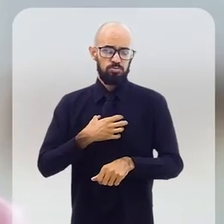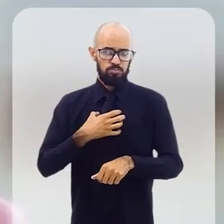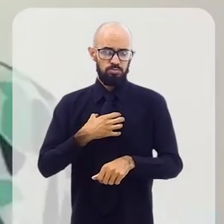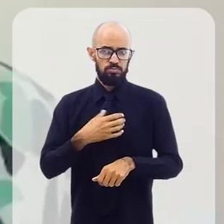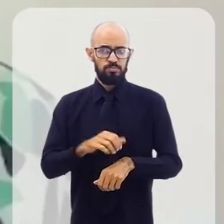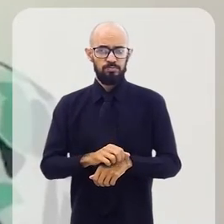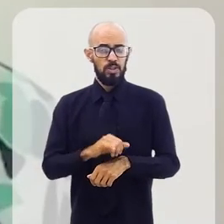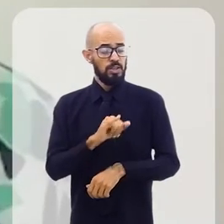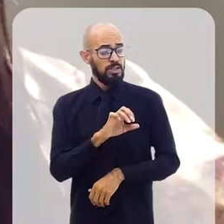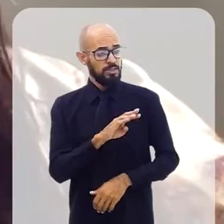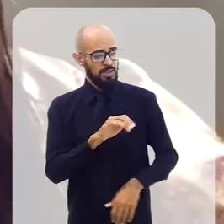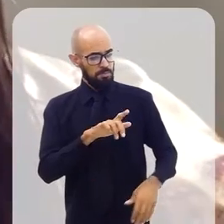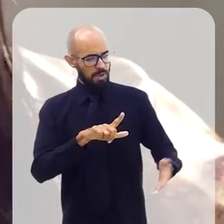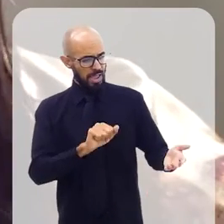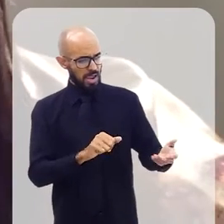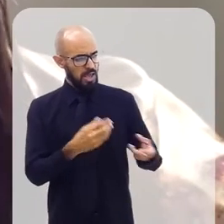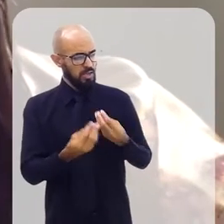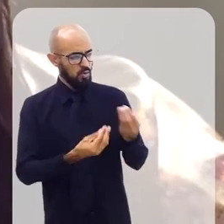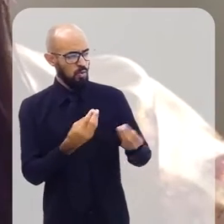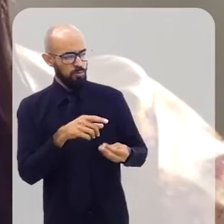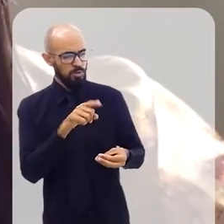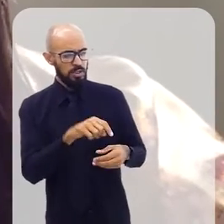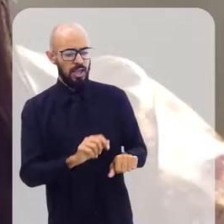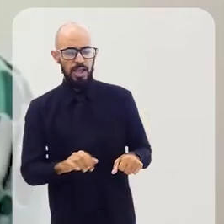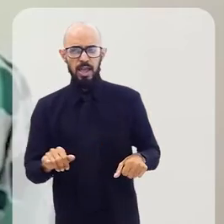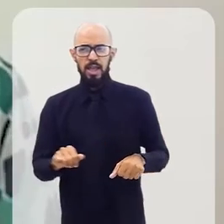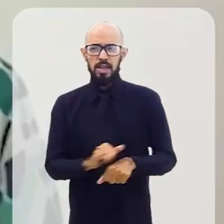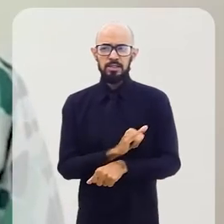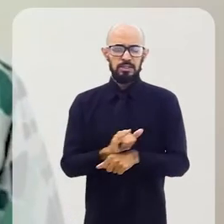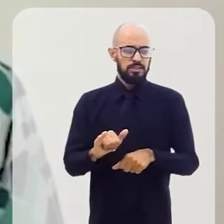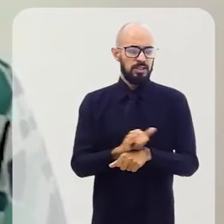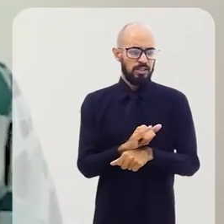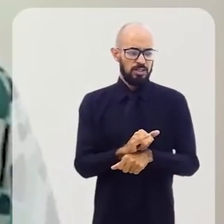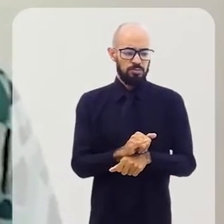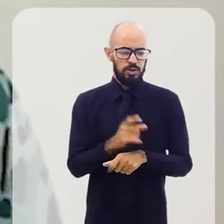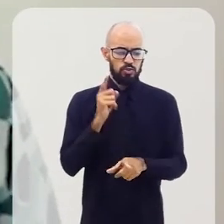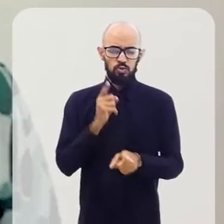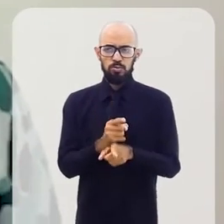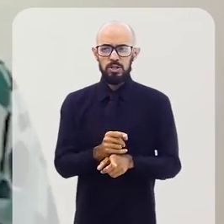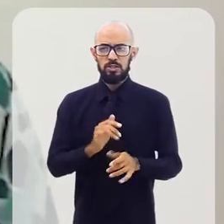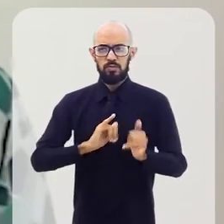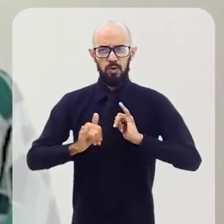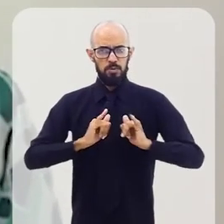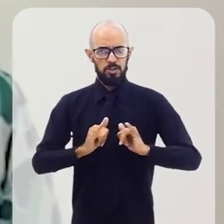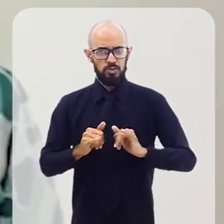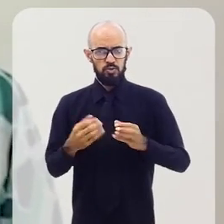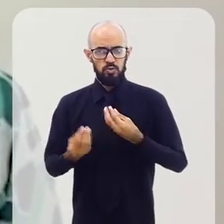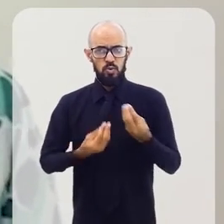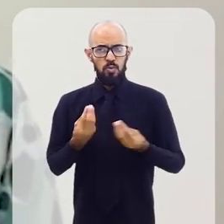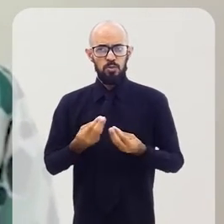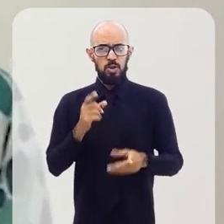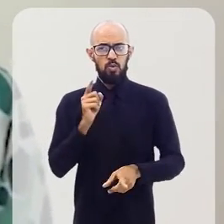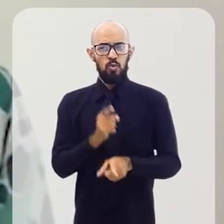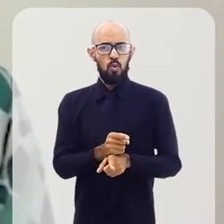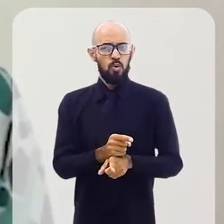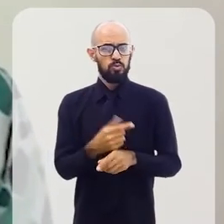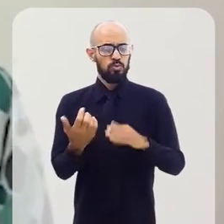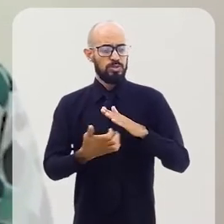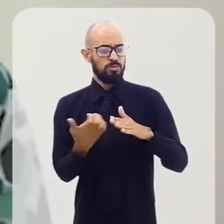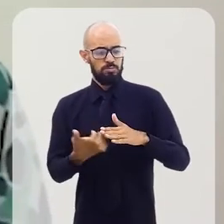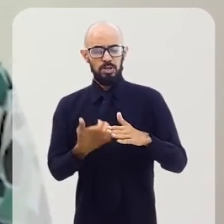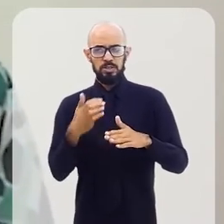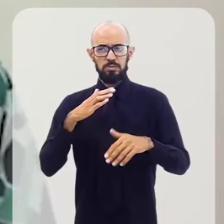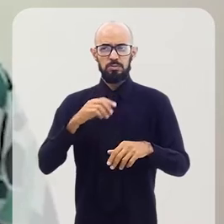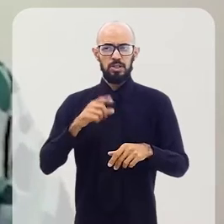um caminho sem volta, não. Isabela, e como é que é esse processo de levantamento das informações? Como é que é o encontro com as empresas